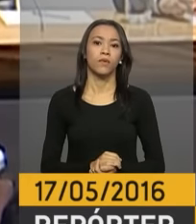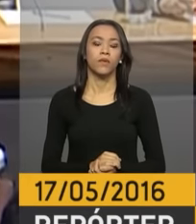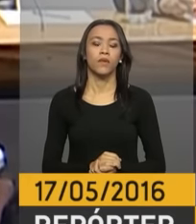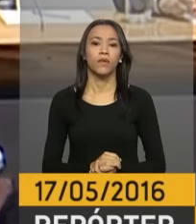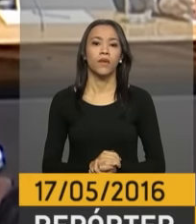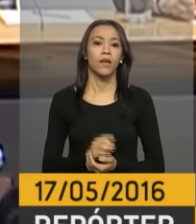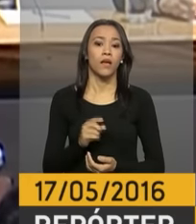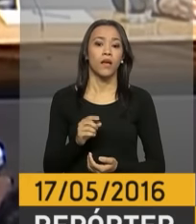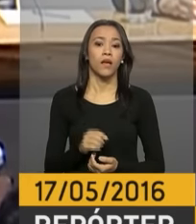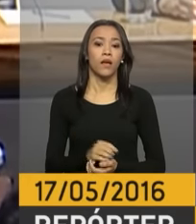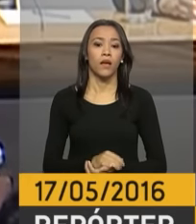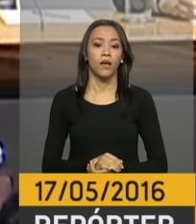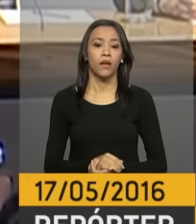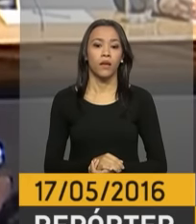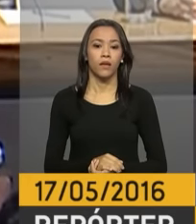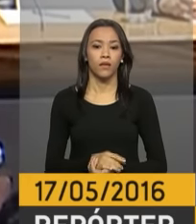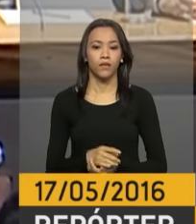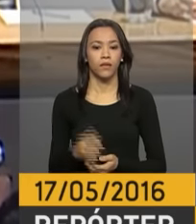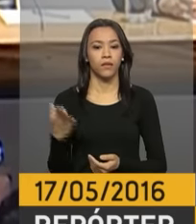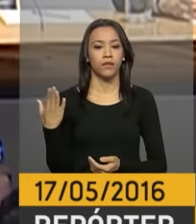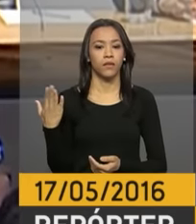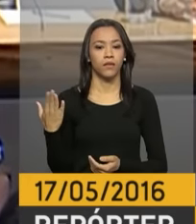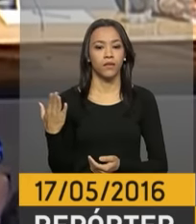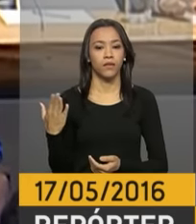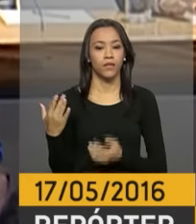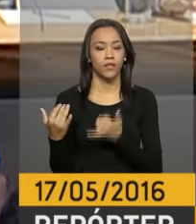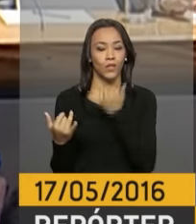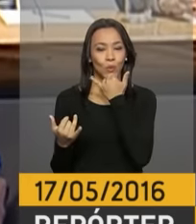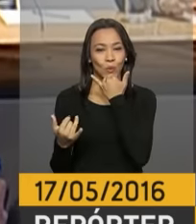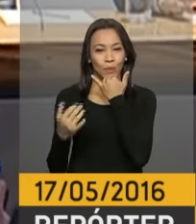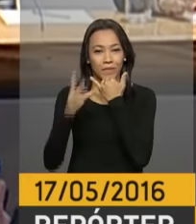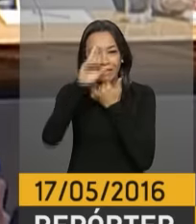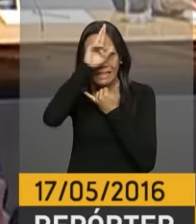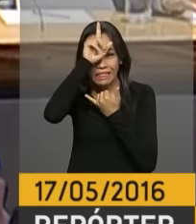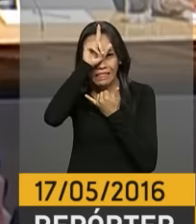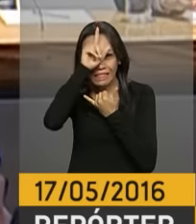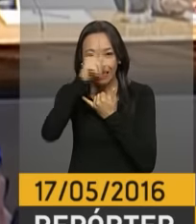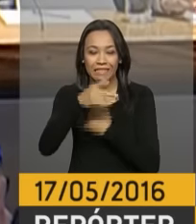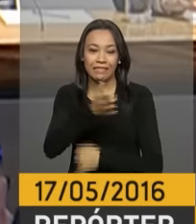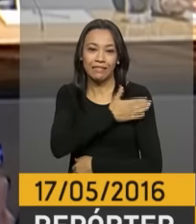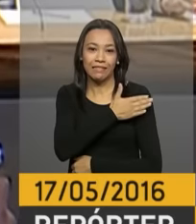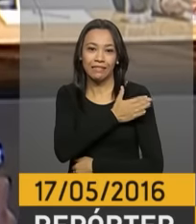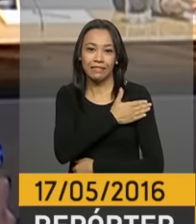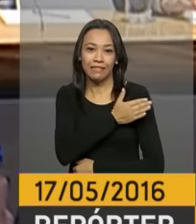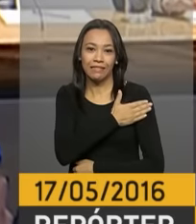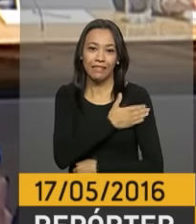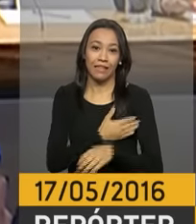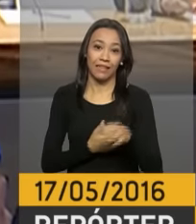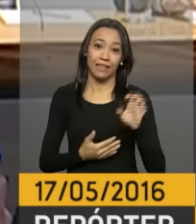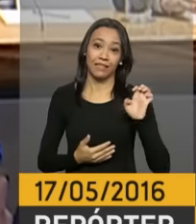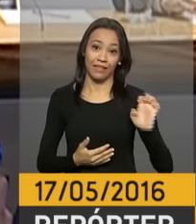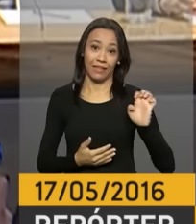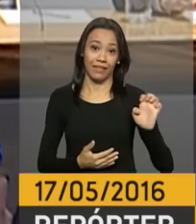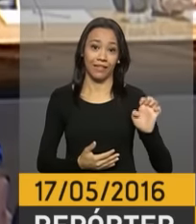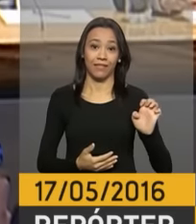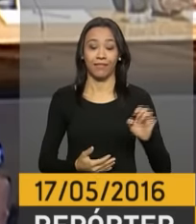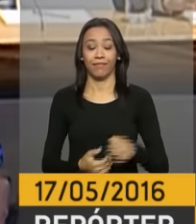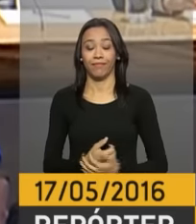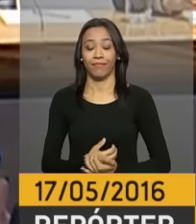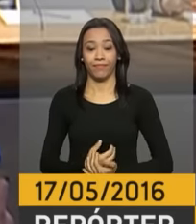Que é a forma... Hã? Desculpa, a esquerda. Tá. Tem que olhar direito, Ovaldo.